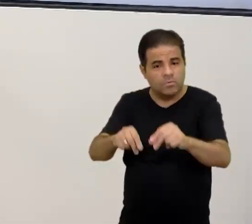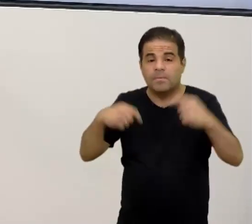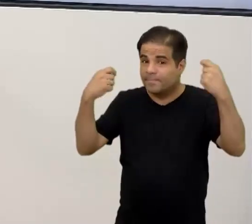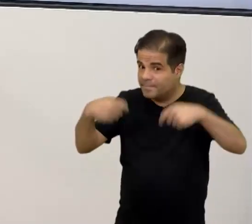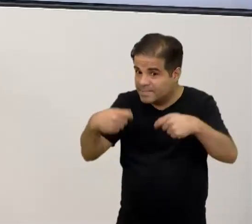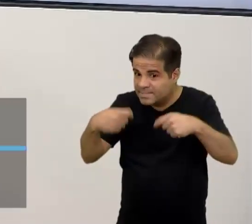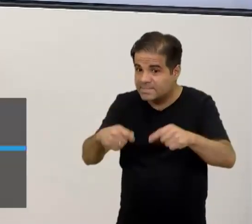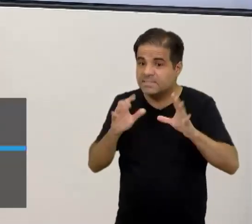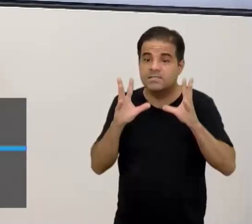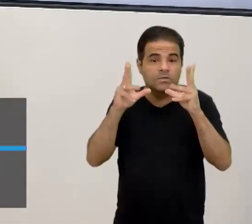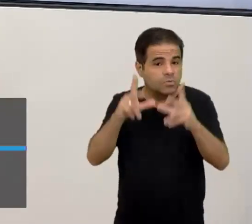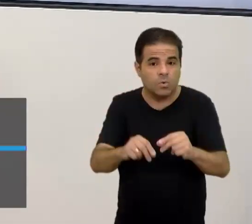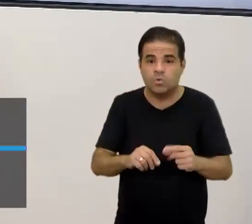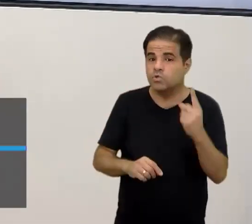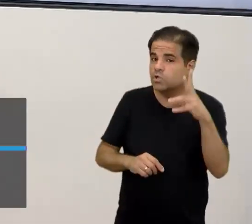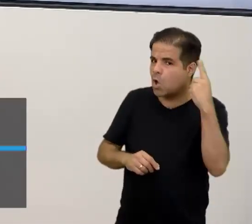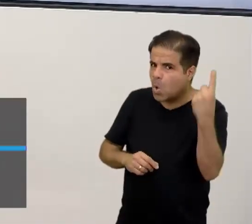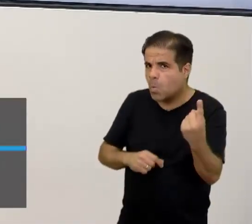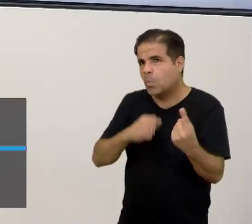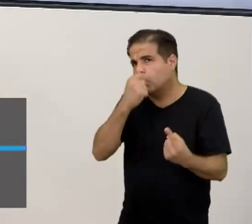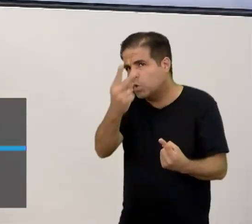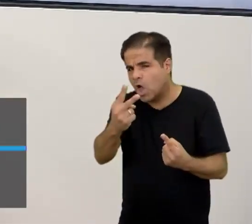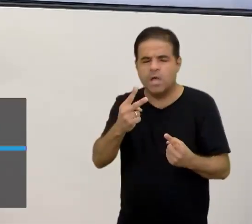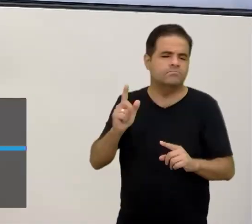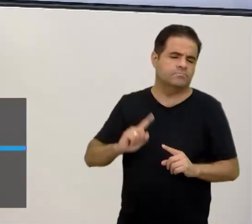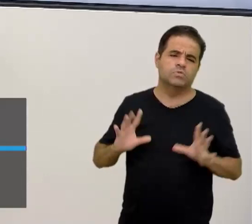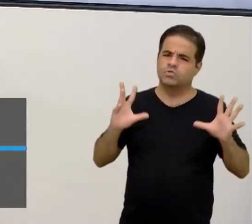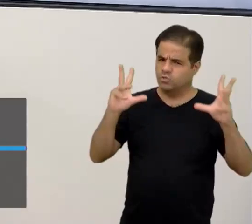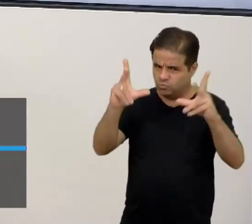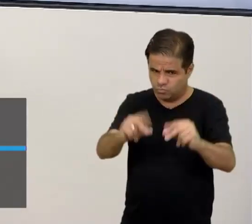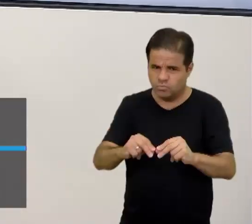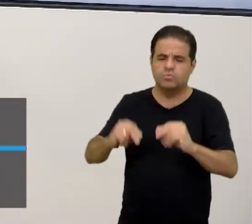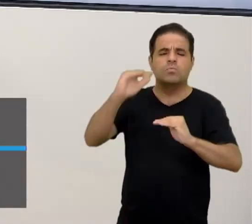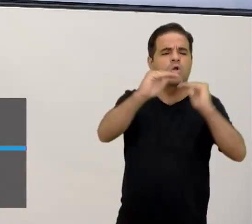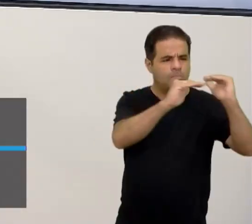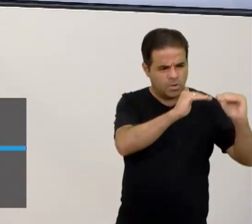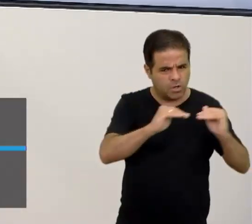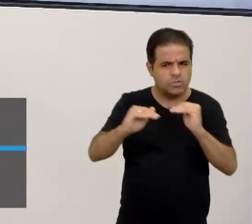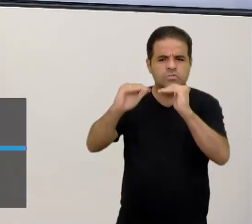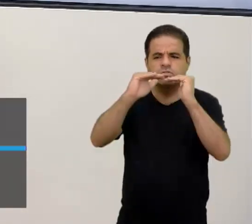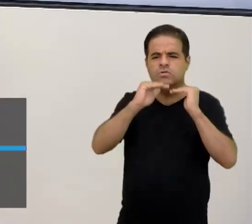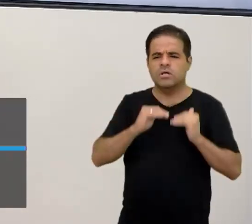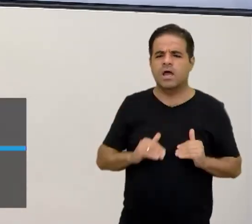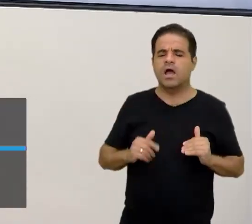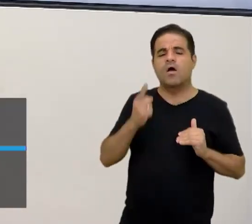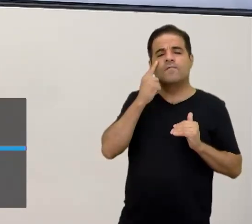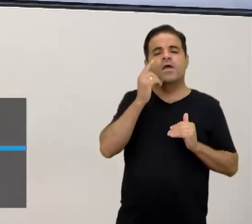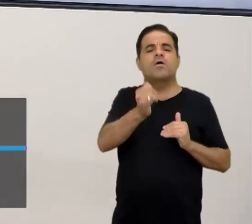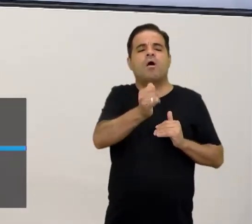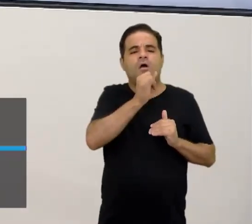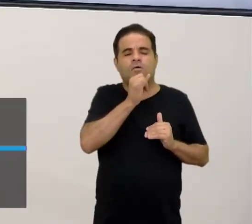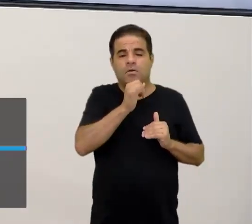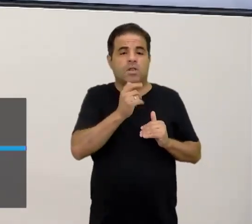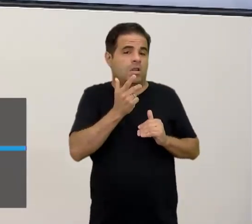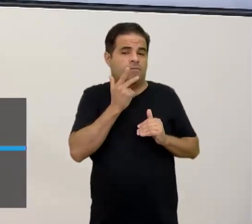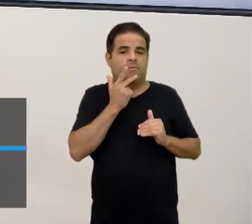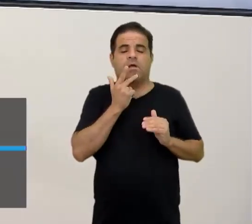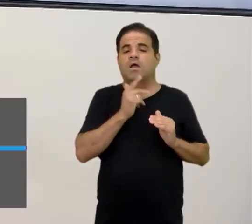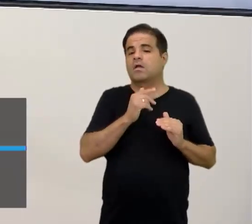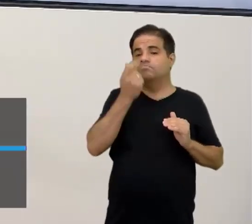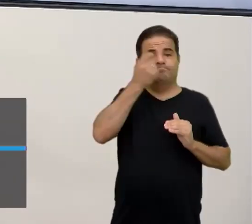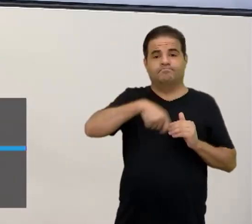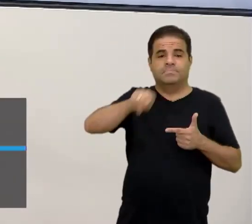ser todos, tá? Não basta ter só um ou dois, tem que ser todo mundo proporcional. Veja que nesse exemplo eu não falei nada dos ângulos,